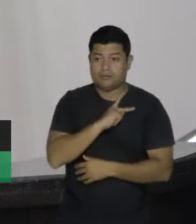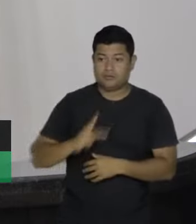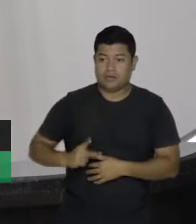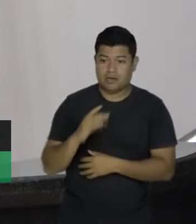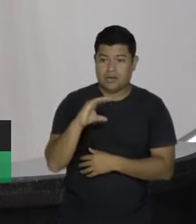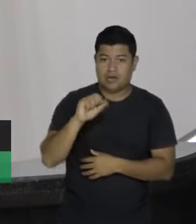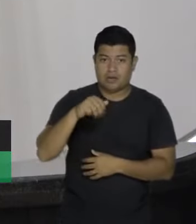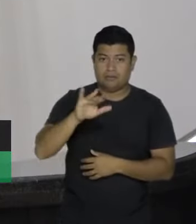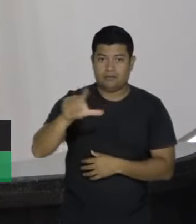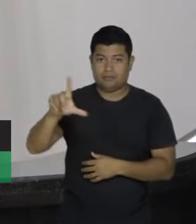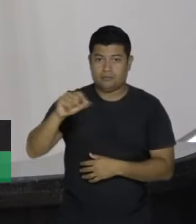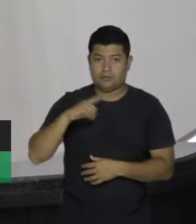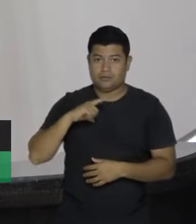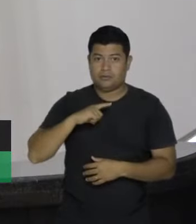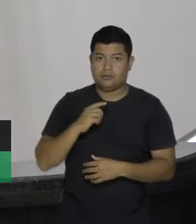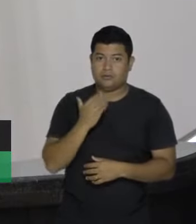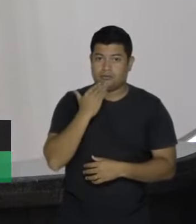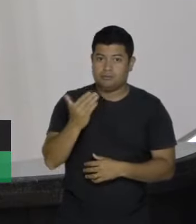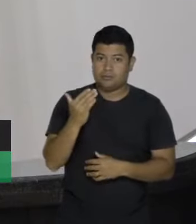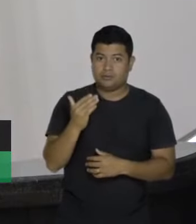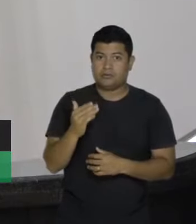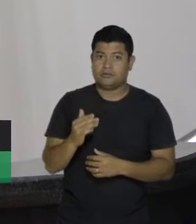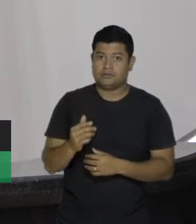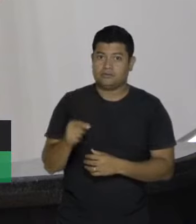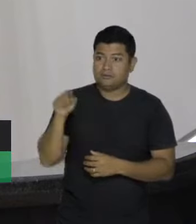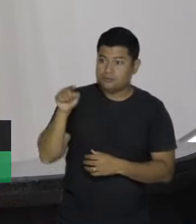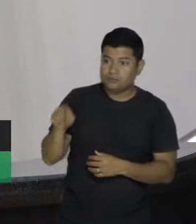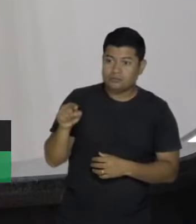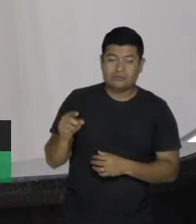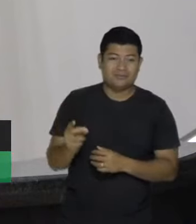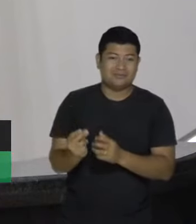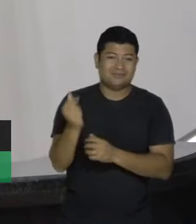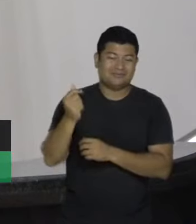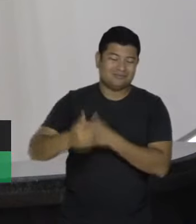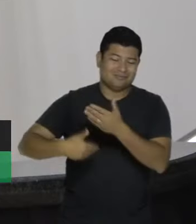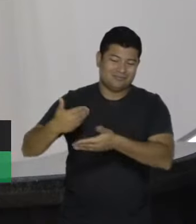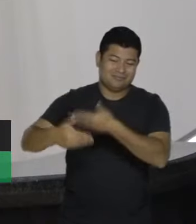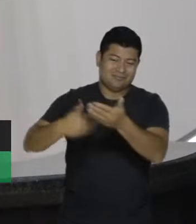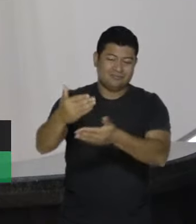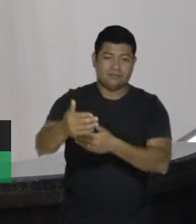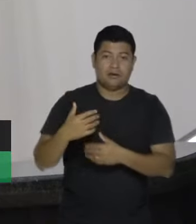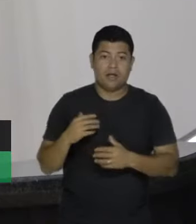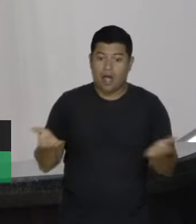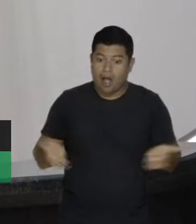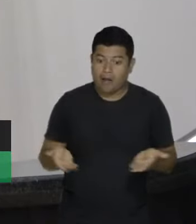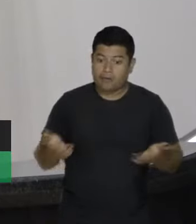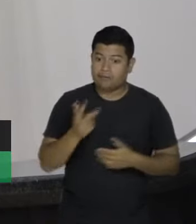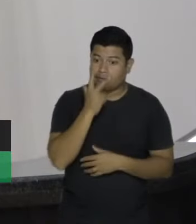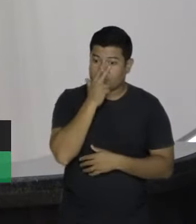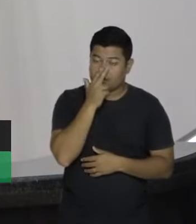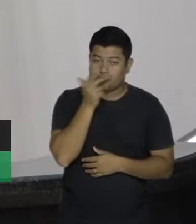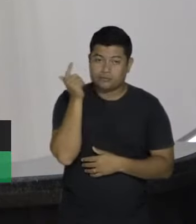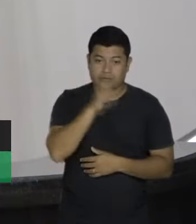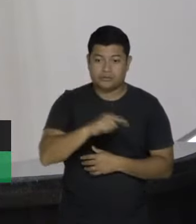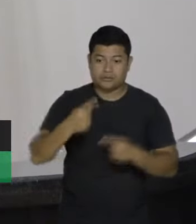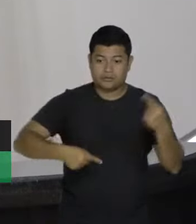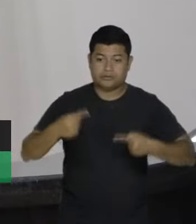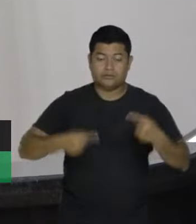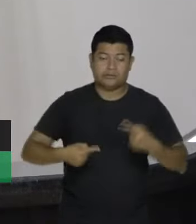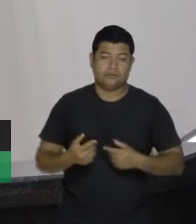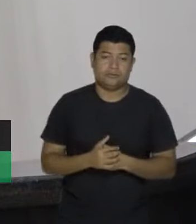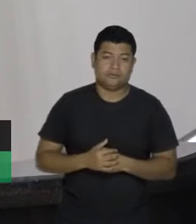vista ad eternum de um colega. Acho que agora ela vem para a mesa para ser, enfim, discutida, e